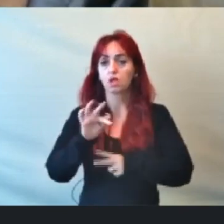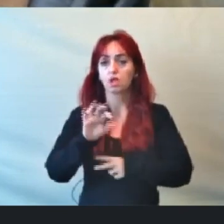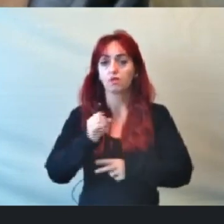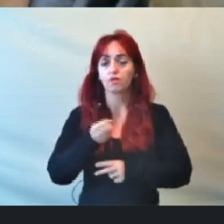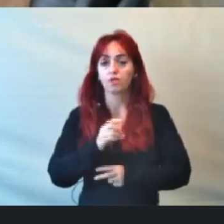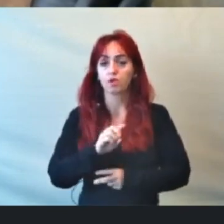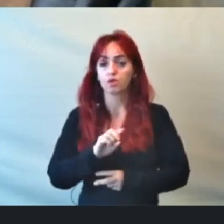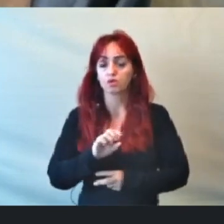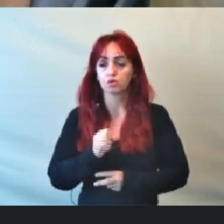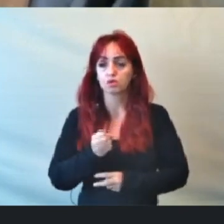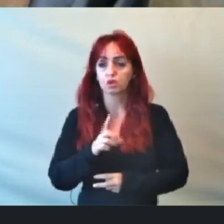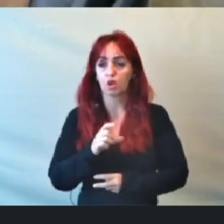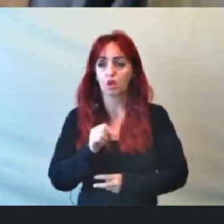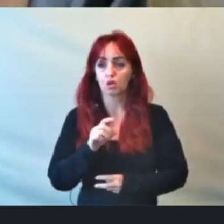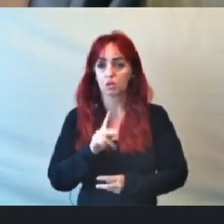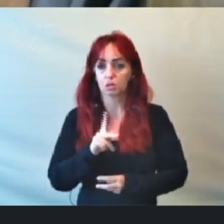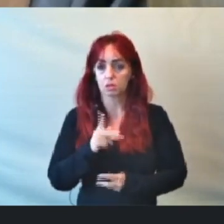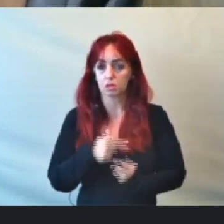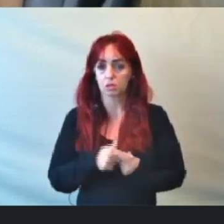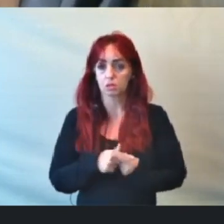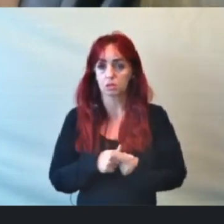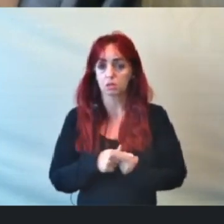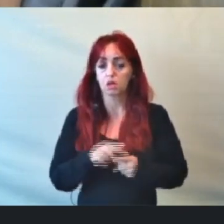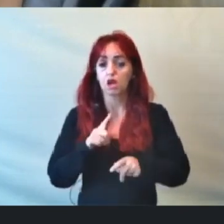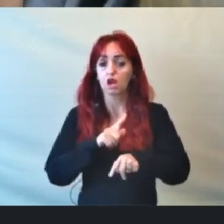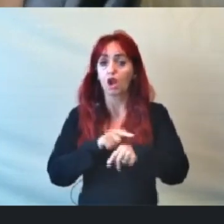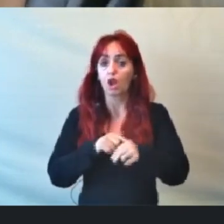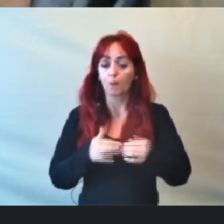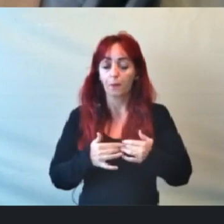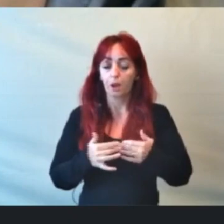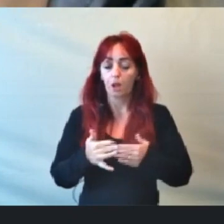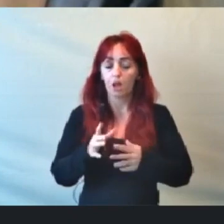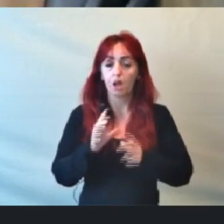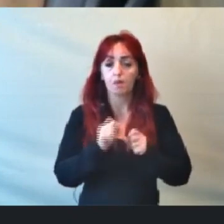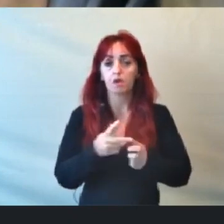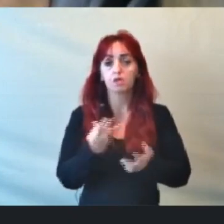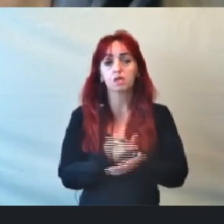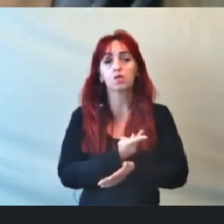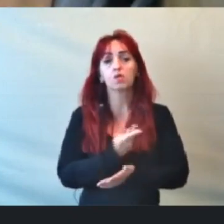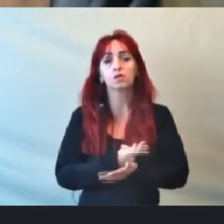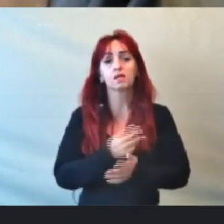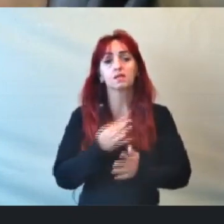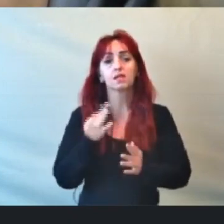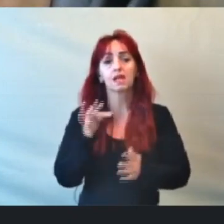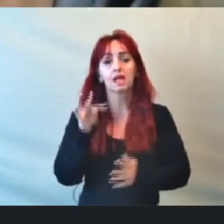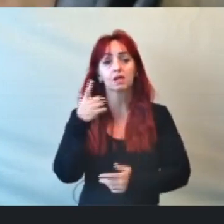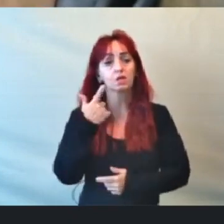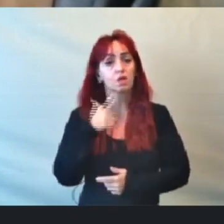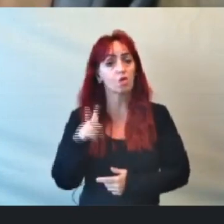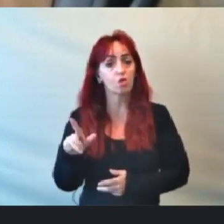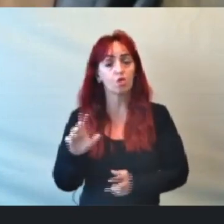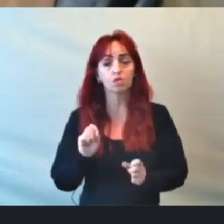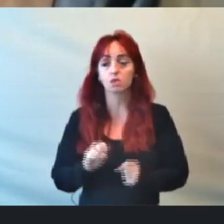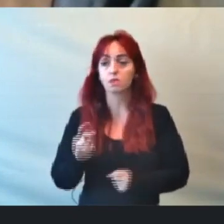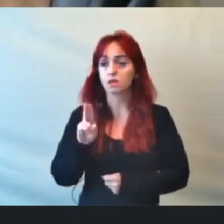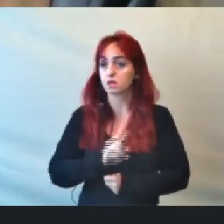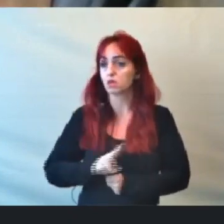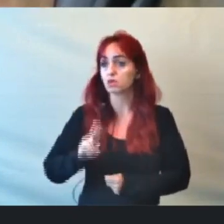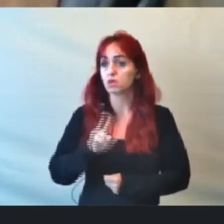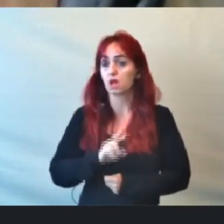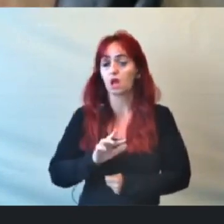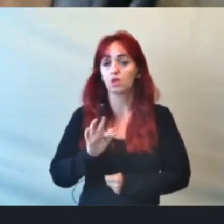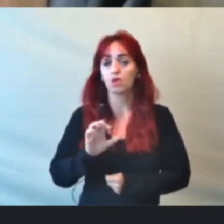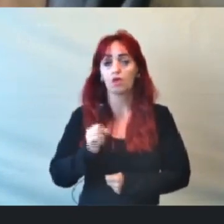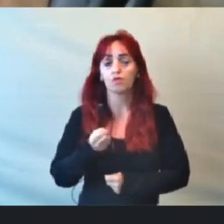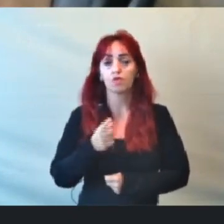surjam outras técnicas, mas o Foslock é muito usado Mesmo quando as condições de